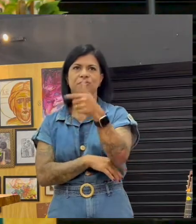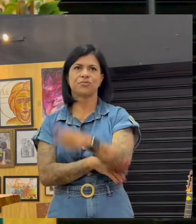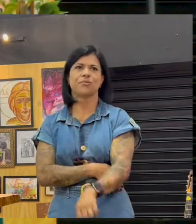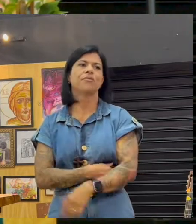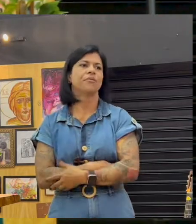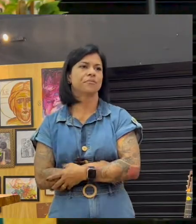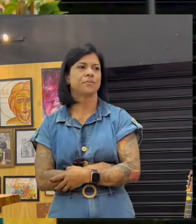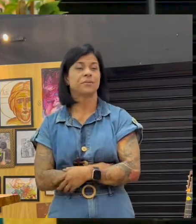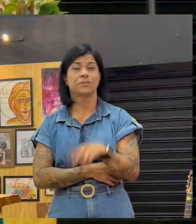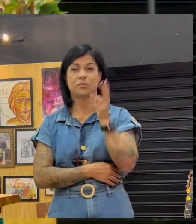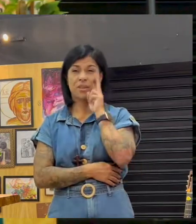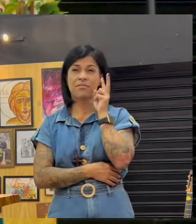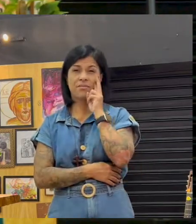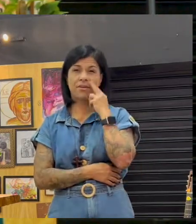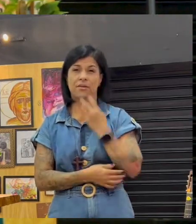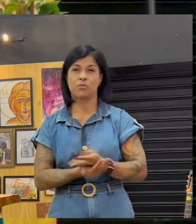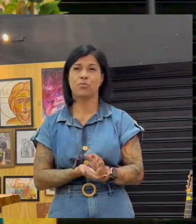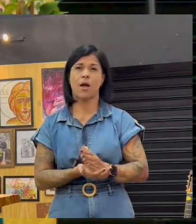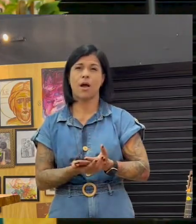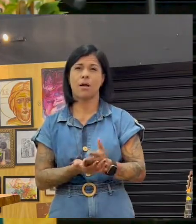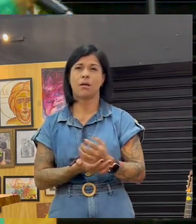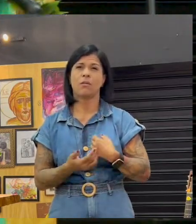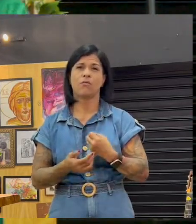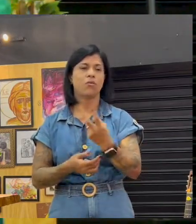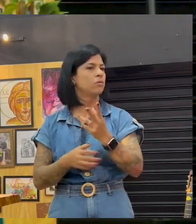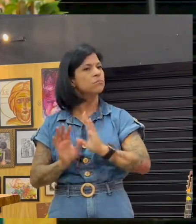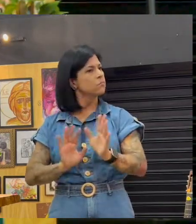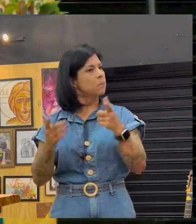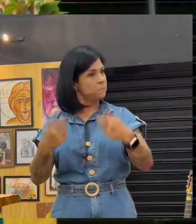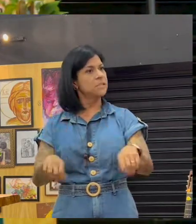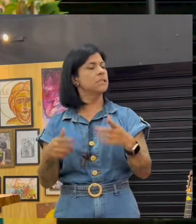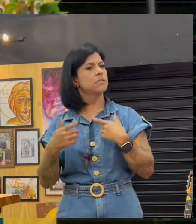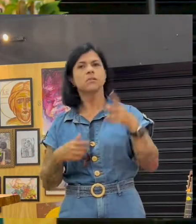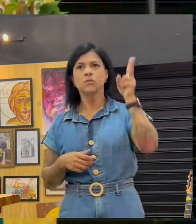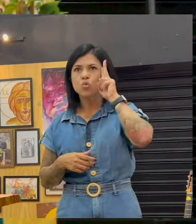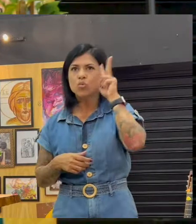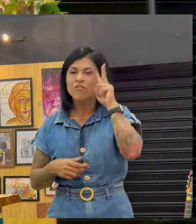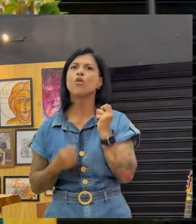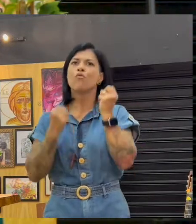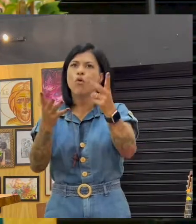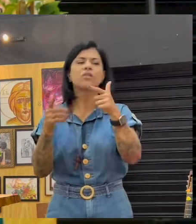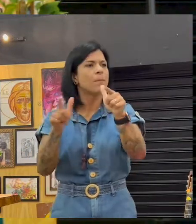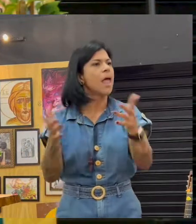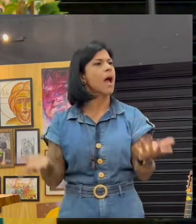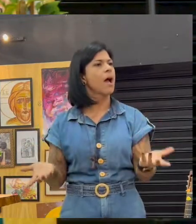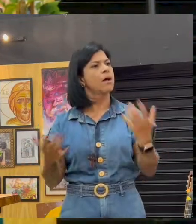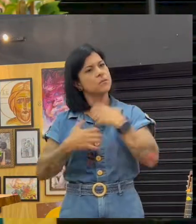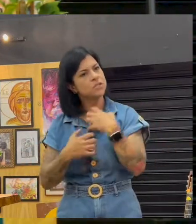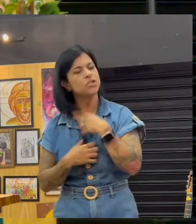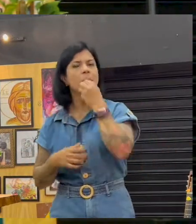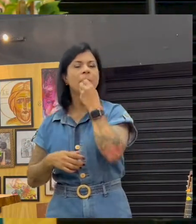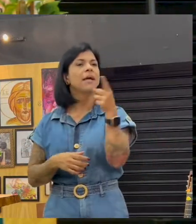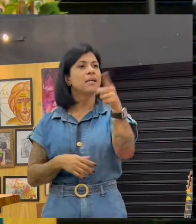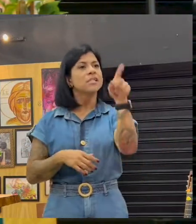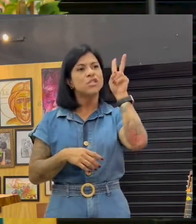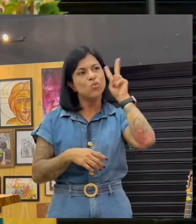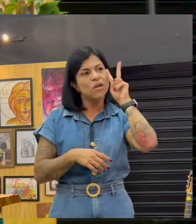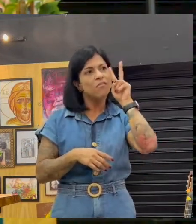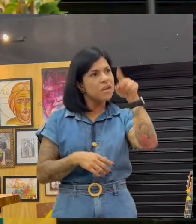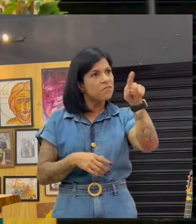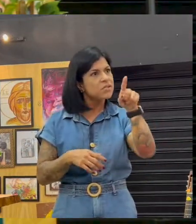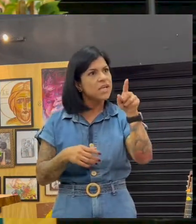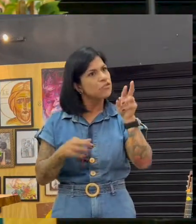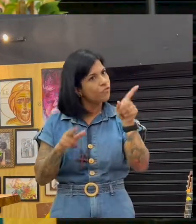Segunda-feira, vamos lá trabalhar, porque tudo que eu faço é para a honra e glória de Deus. Amém? Sua segunda manhã vai ser diferente? Você vai